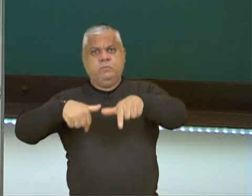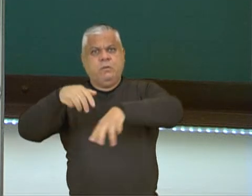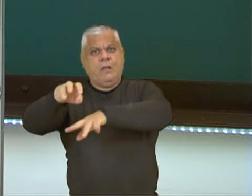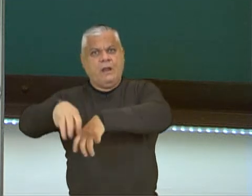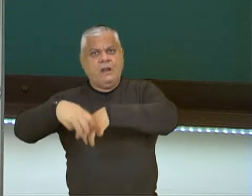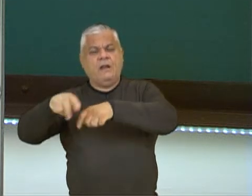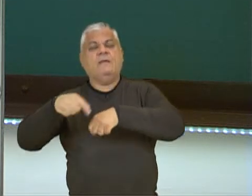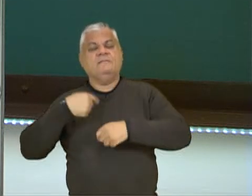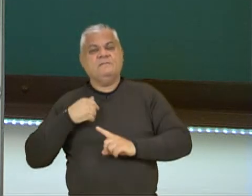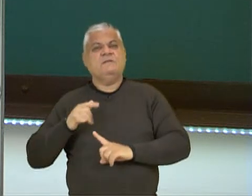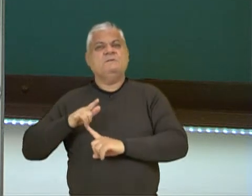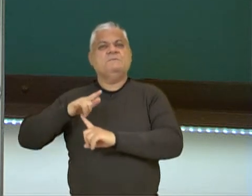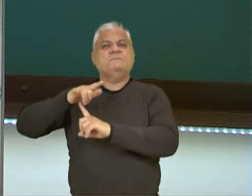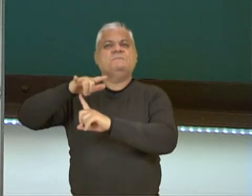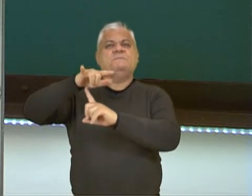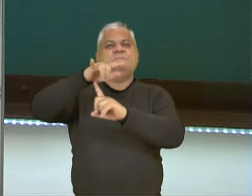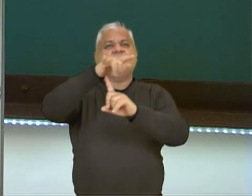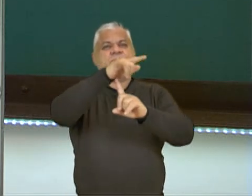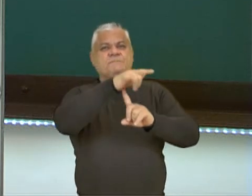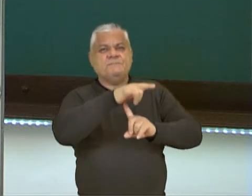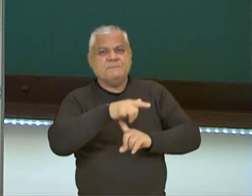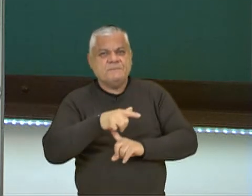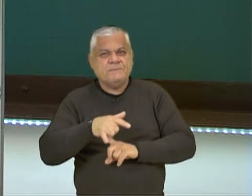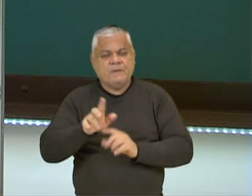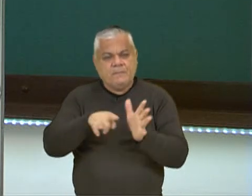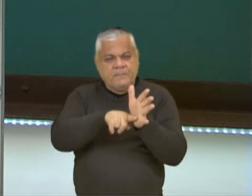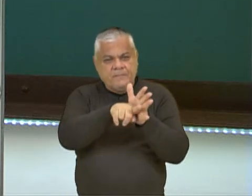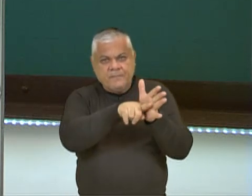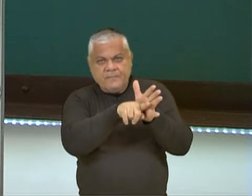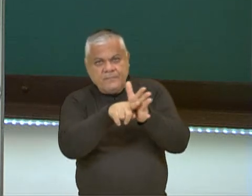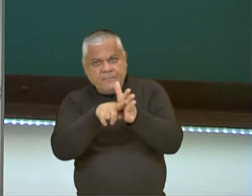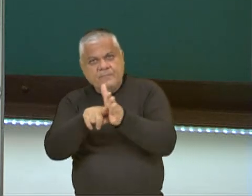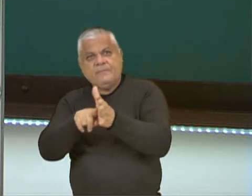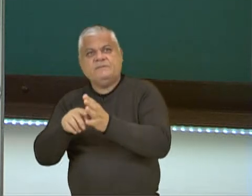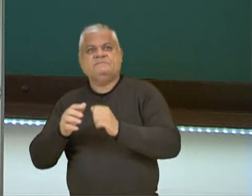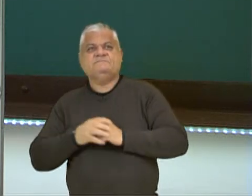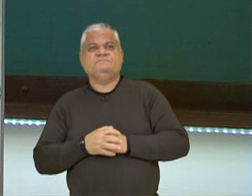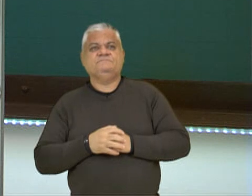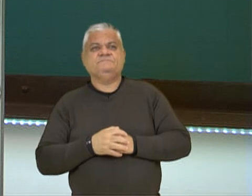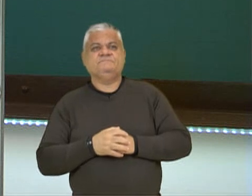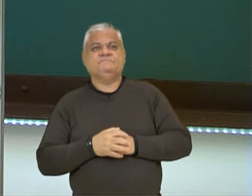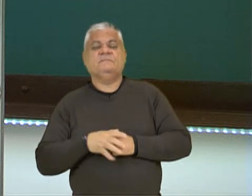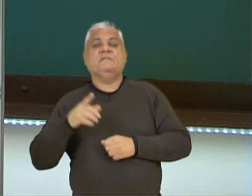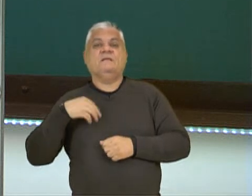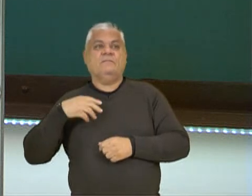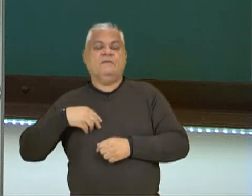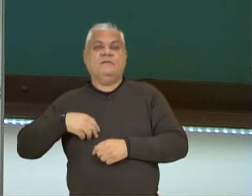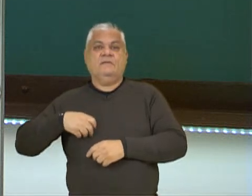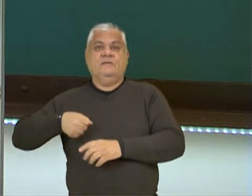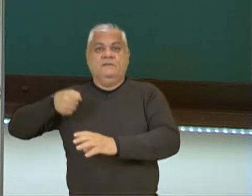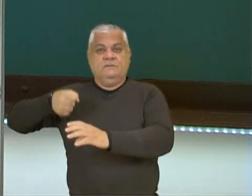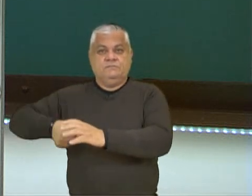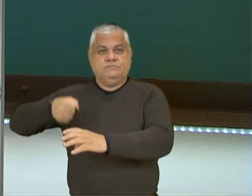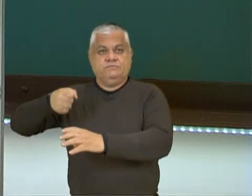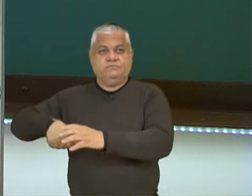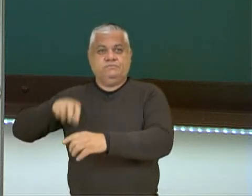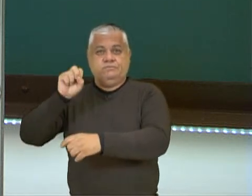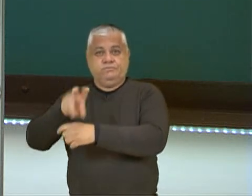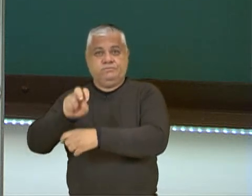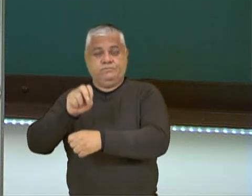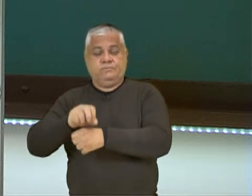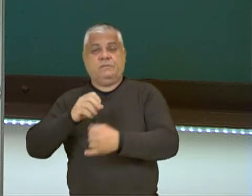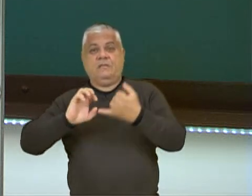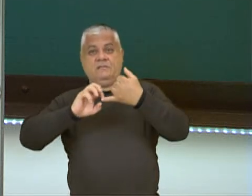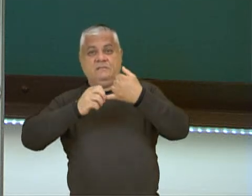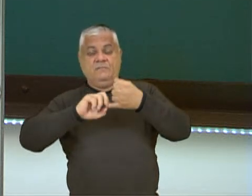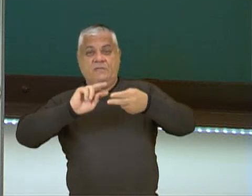então é preciso utilizar toda essa tecnologia para vistoriar, para acompanhar a produção. o uso dos fertilizantes, os transgênicos,